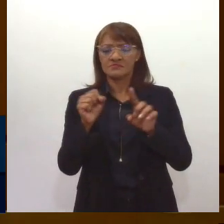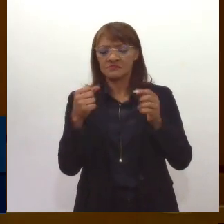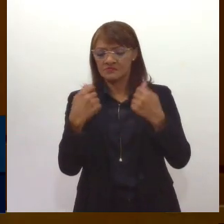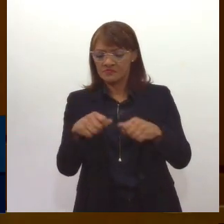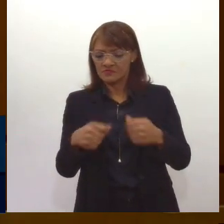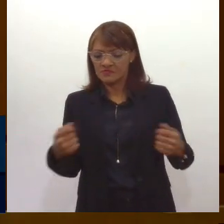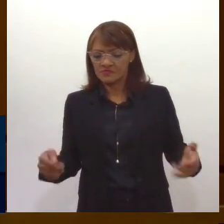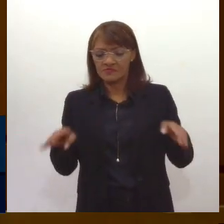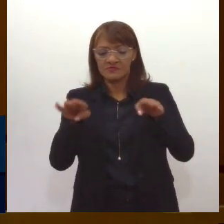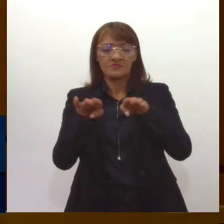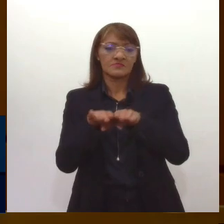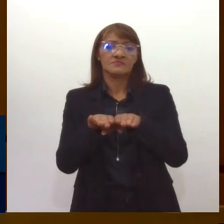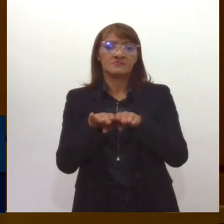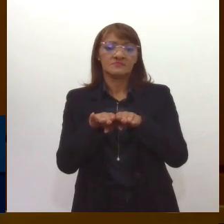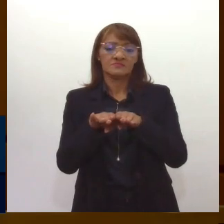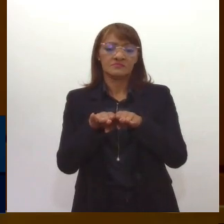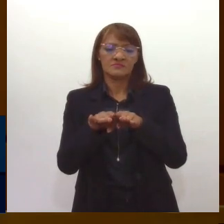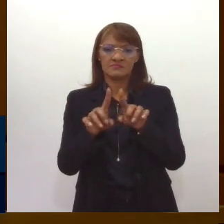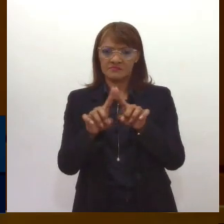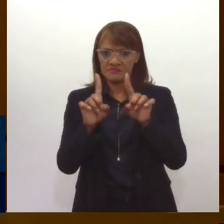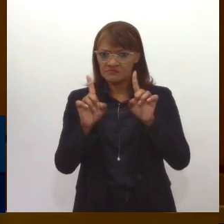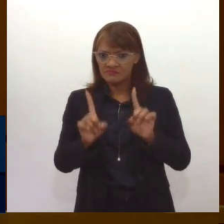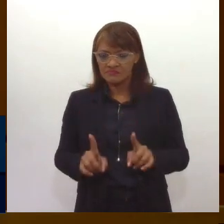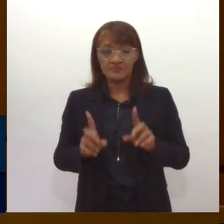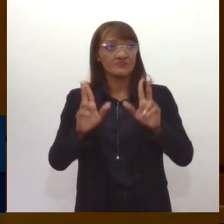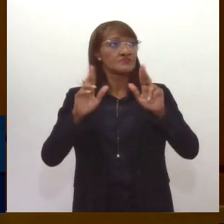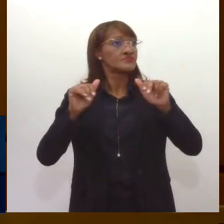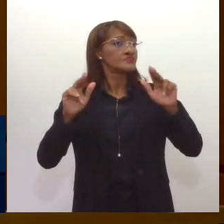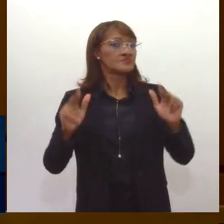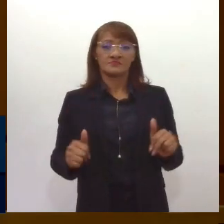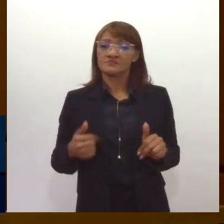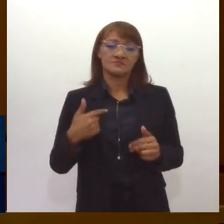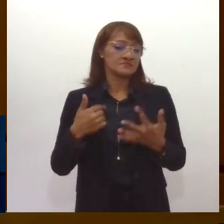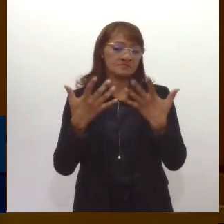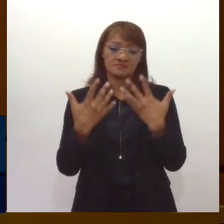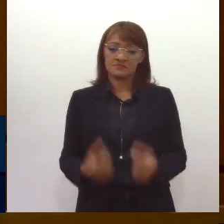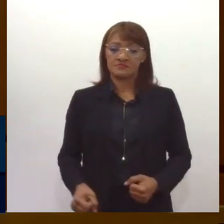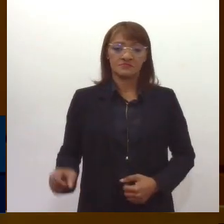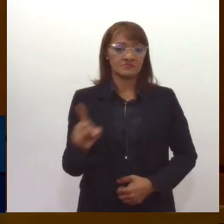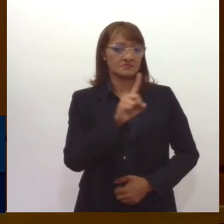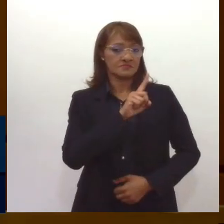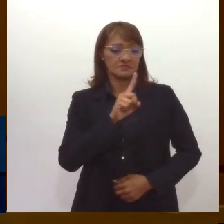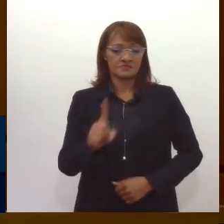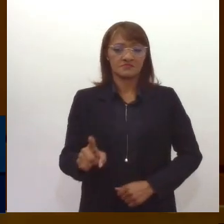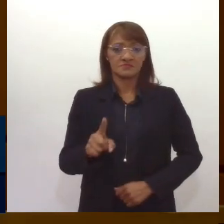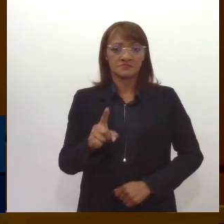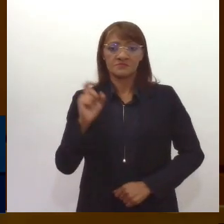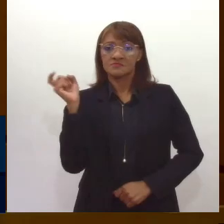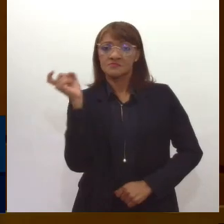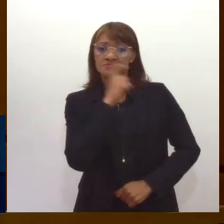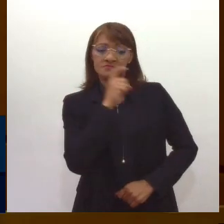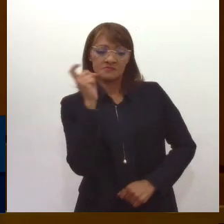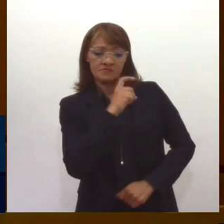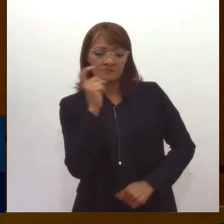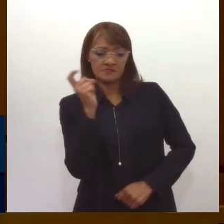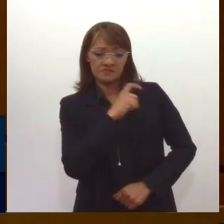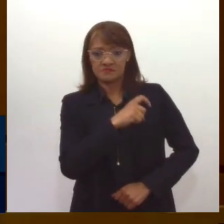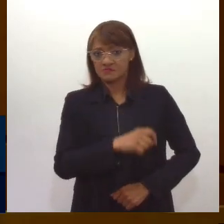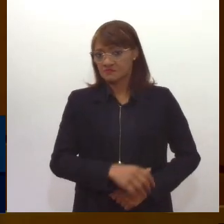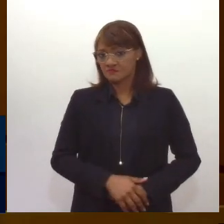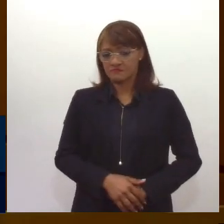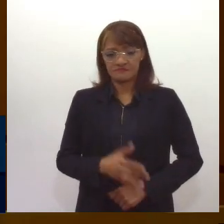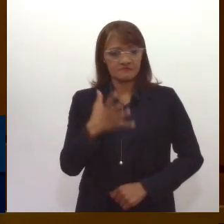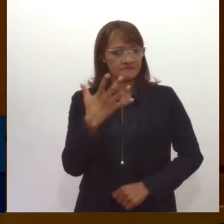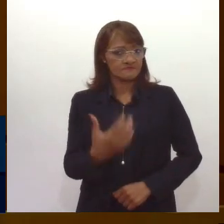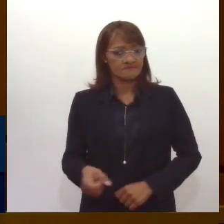Agora, jamais eu vou admitir que se utilizem de mentiras, que utilizem, que queiram demonizar,